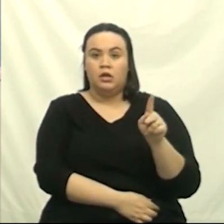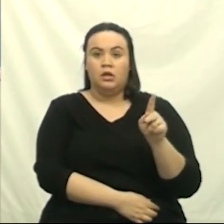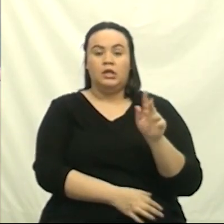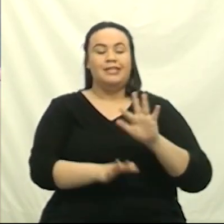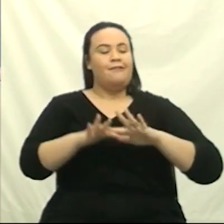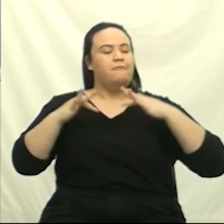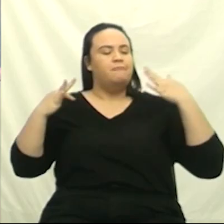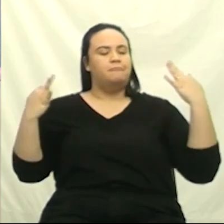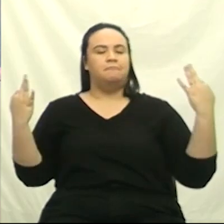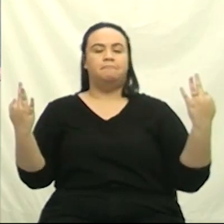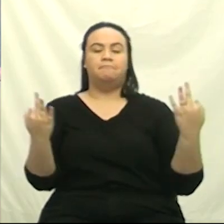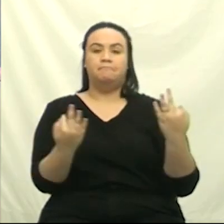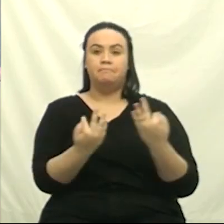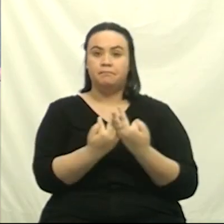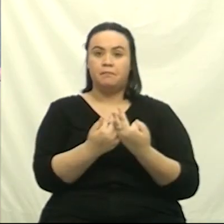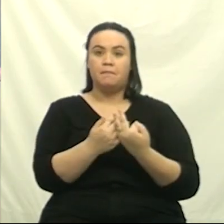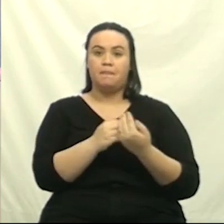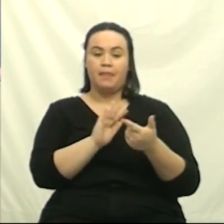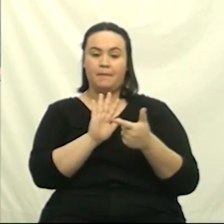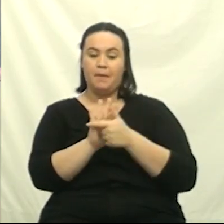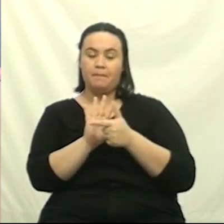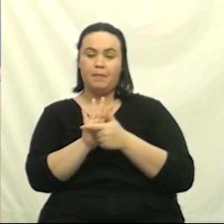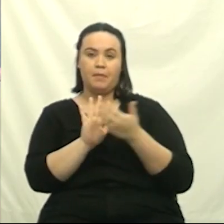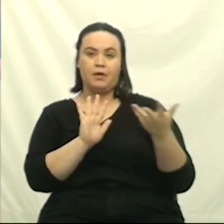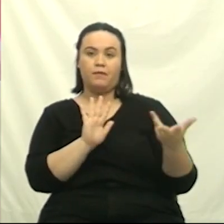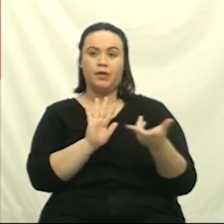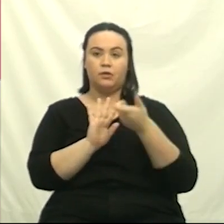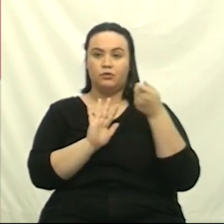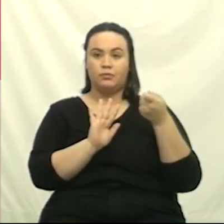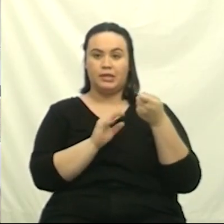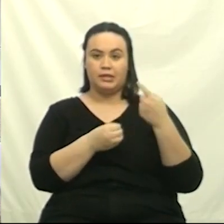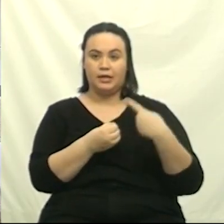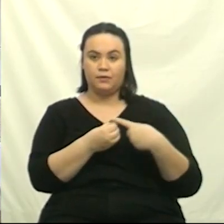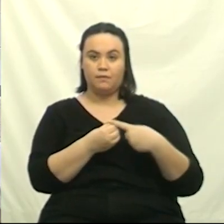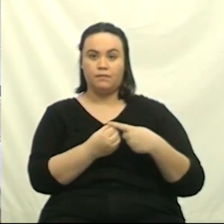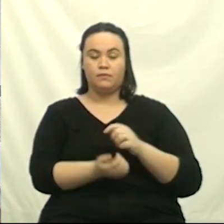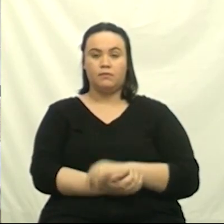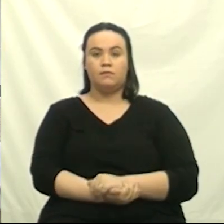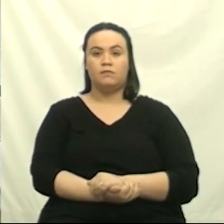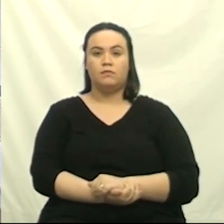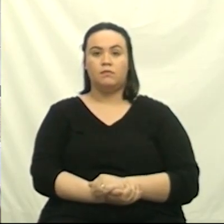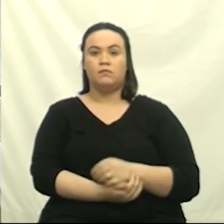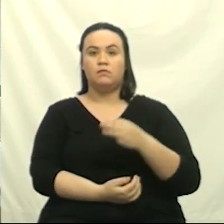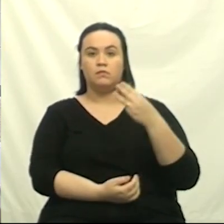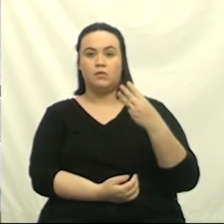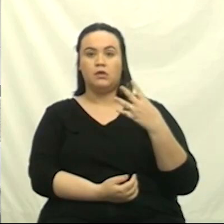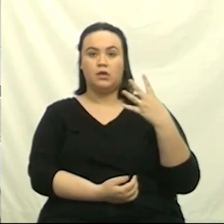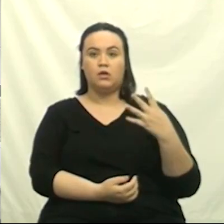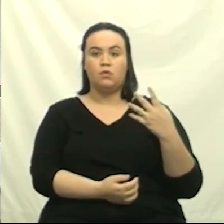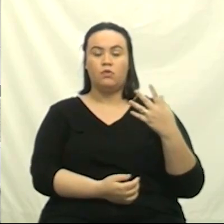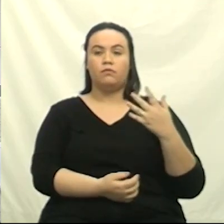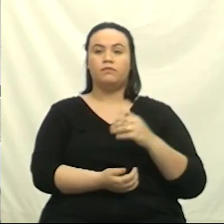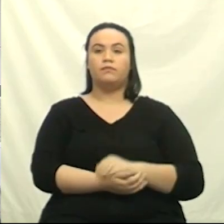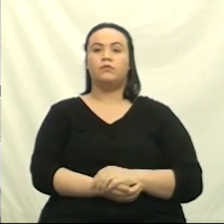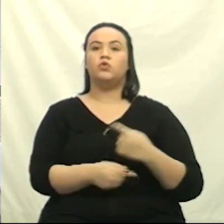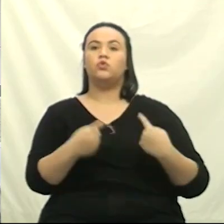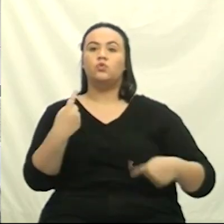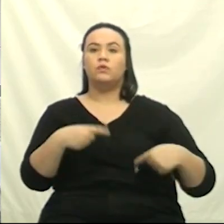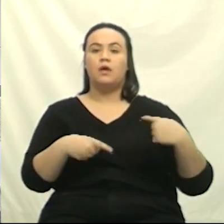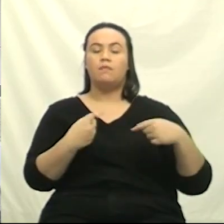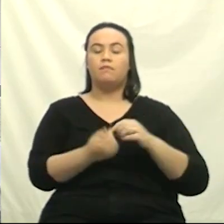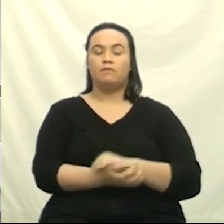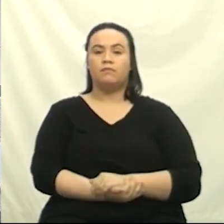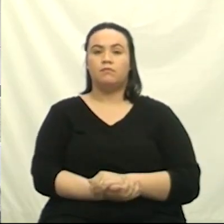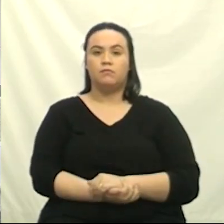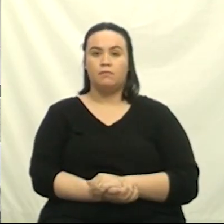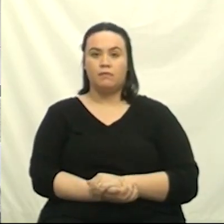Sática que faz um papel brilhante para a nossa cidade A moção 34 continua em discussão